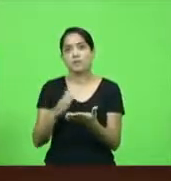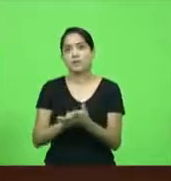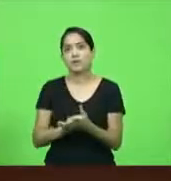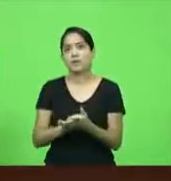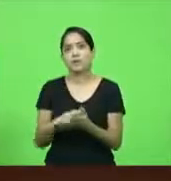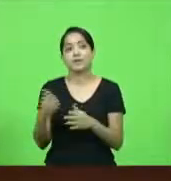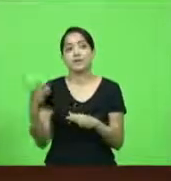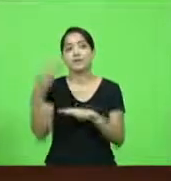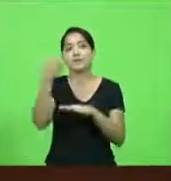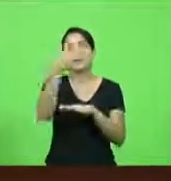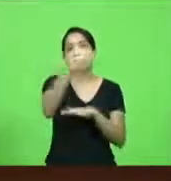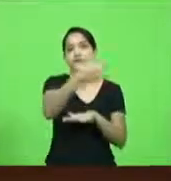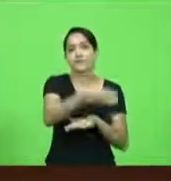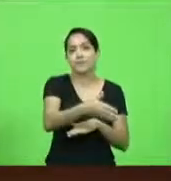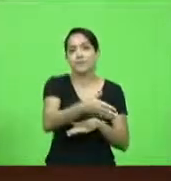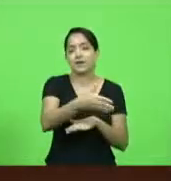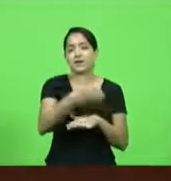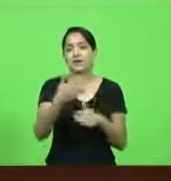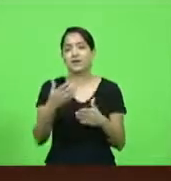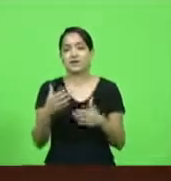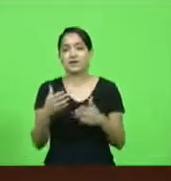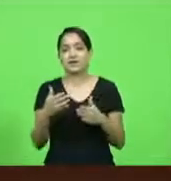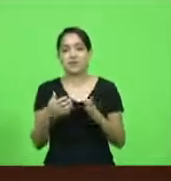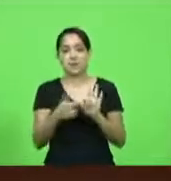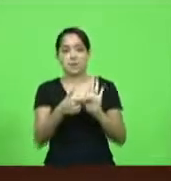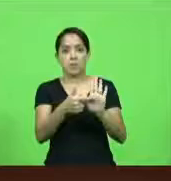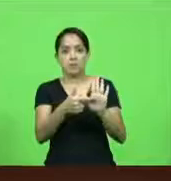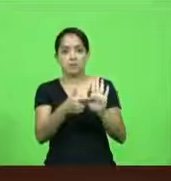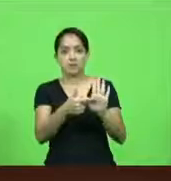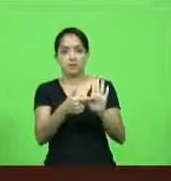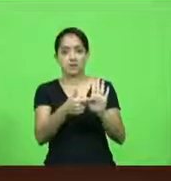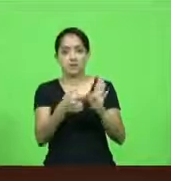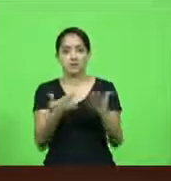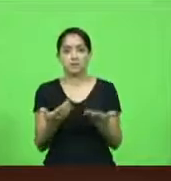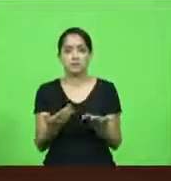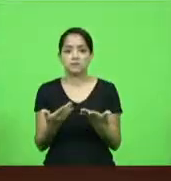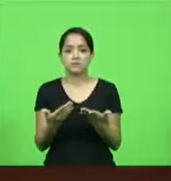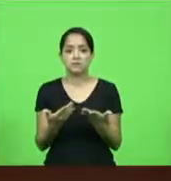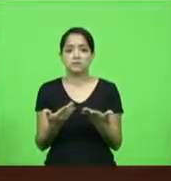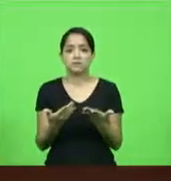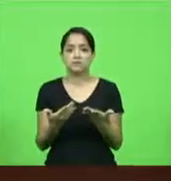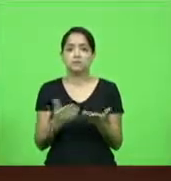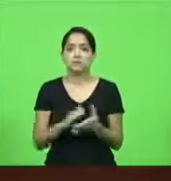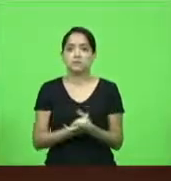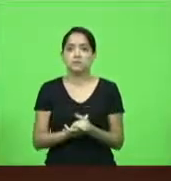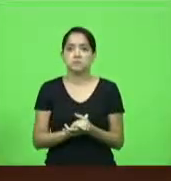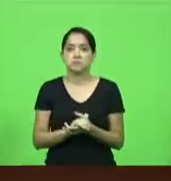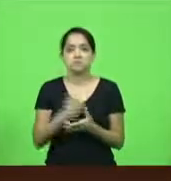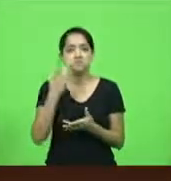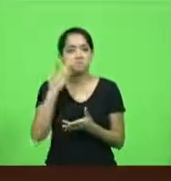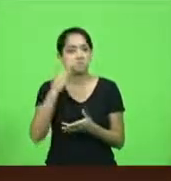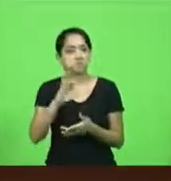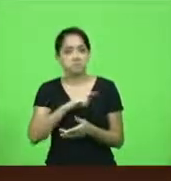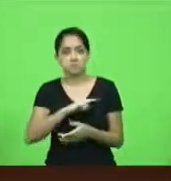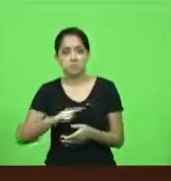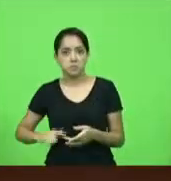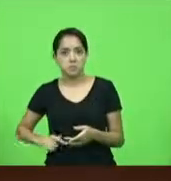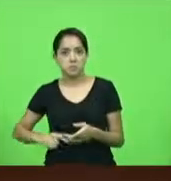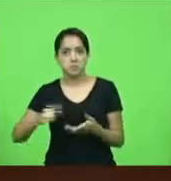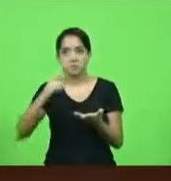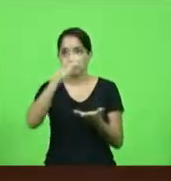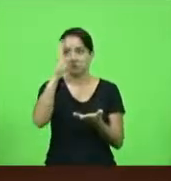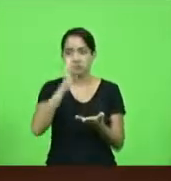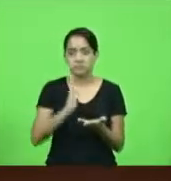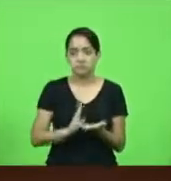ainda, ele vai fazer moral. Eu não sei se tem um outro governador do Brasil